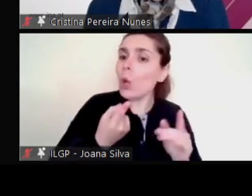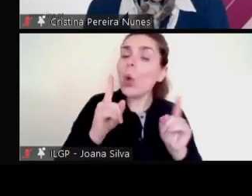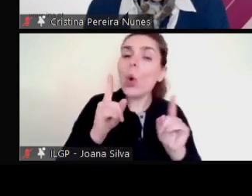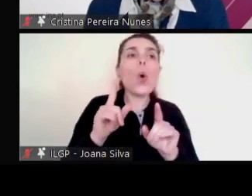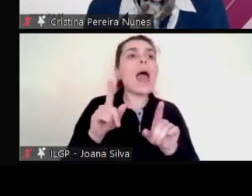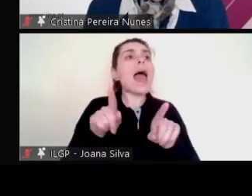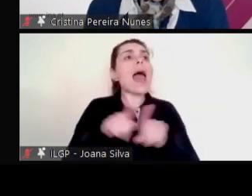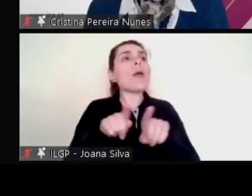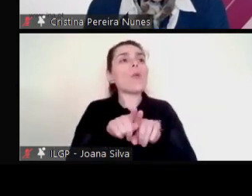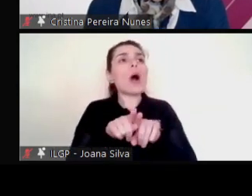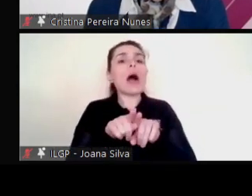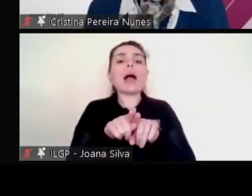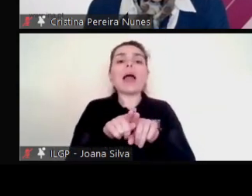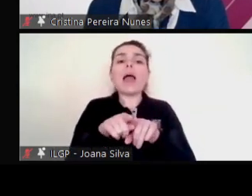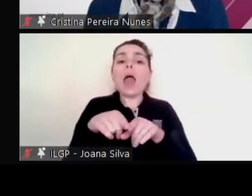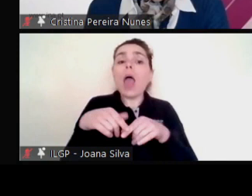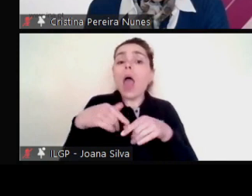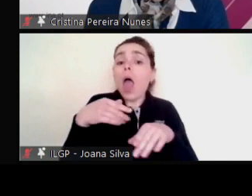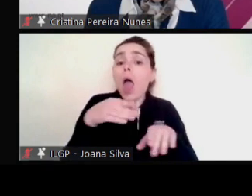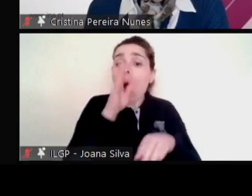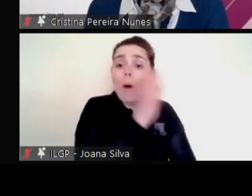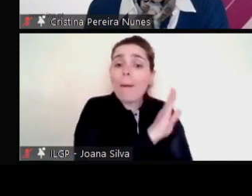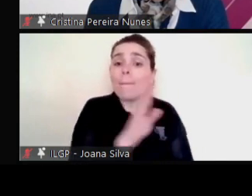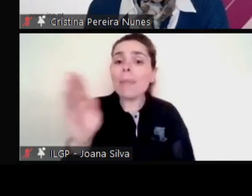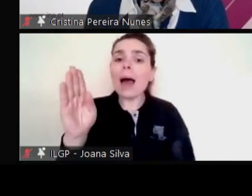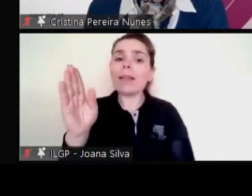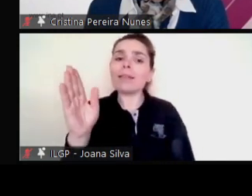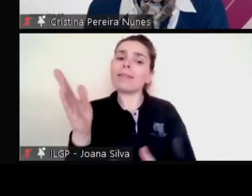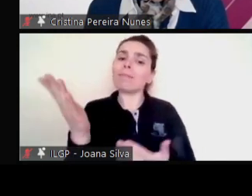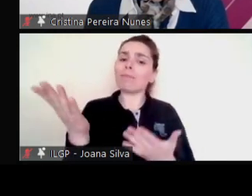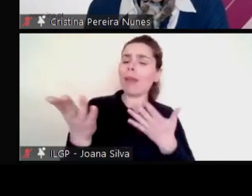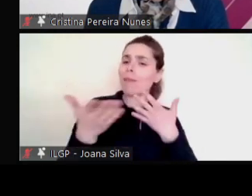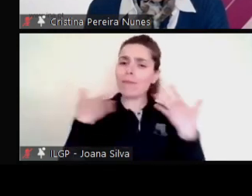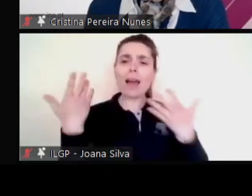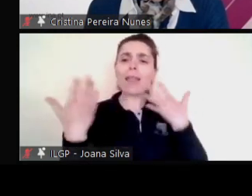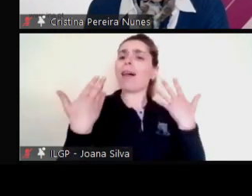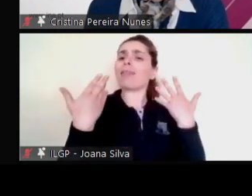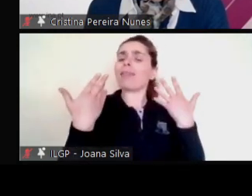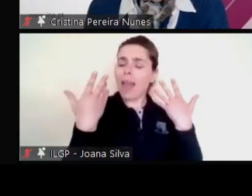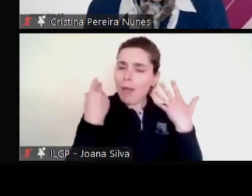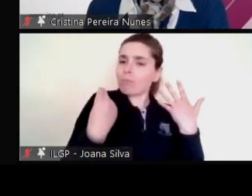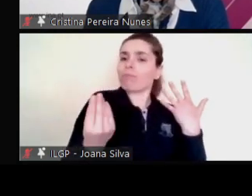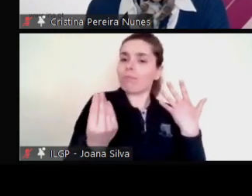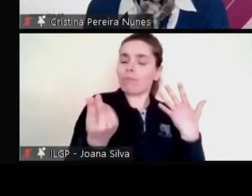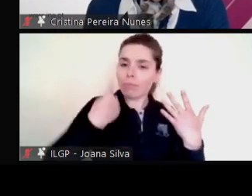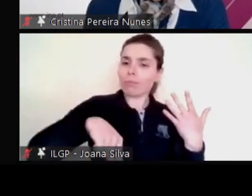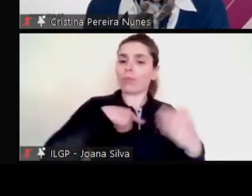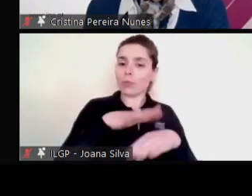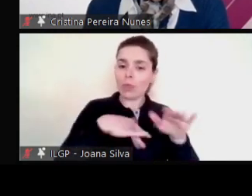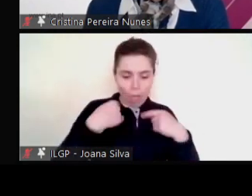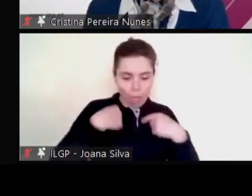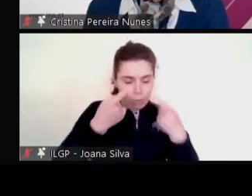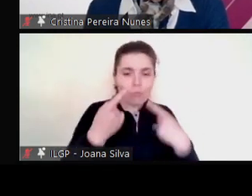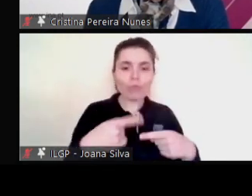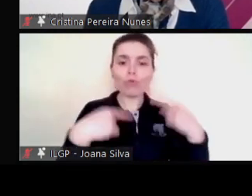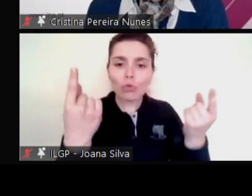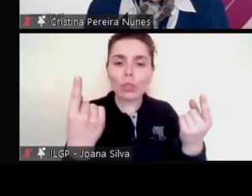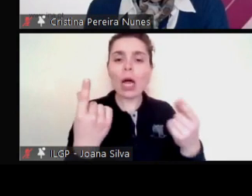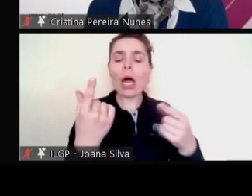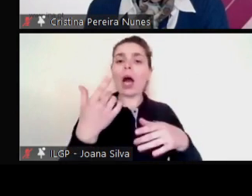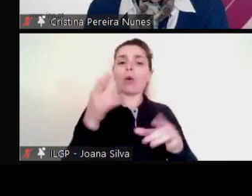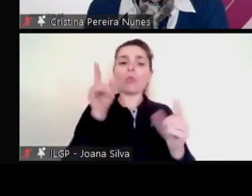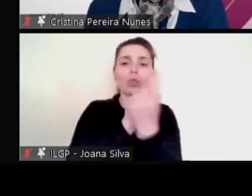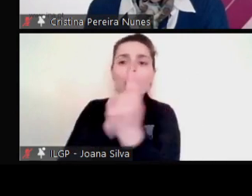e eu terminava com esta, é um exercício de vaidade. É bom que a gente tenha esse exercício de vaidade. Eu quero mostrar aos meus utentes, aos meus clientes, aos